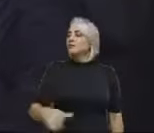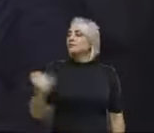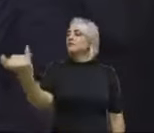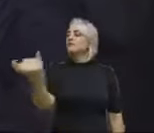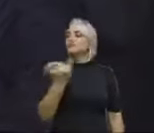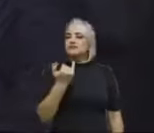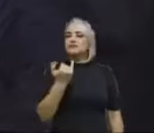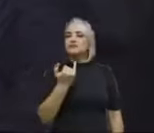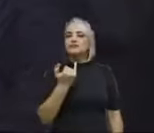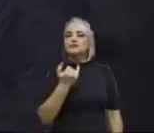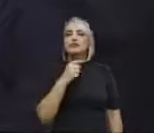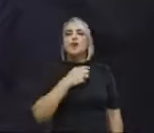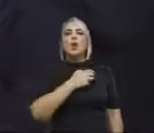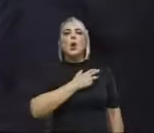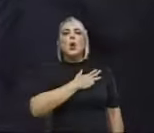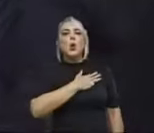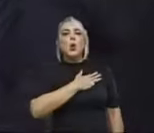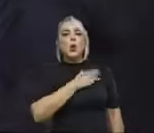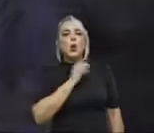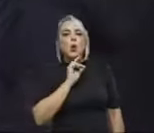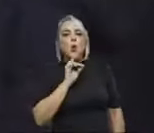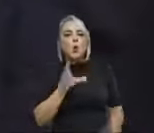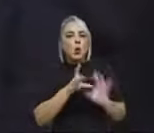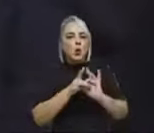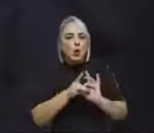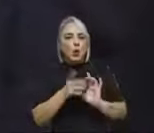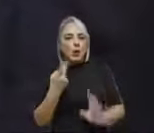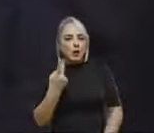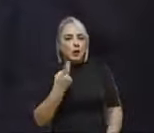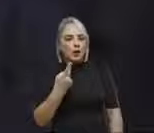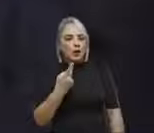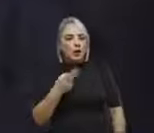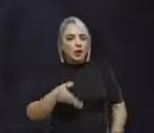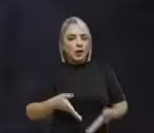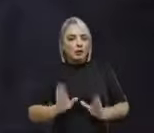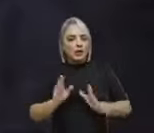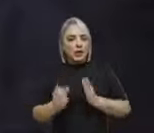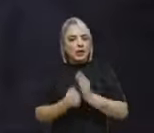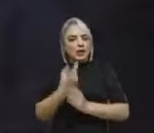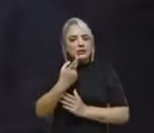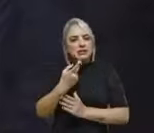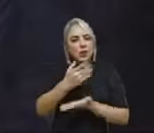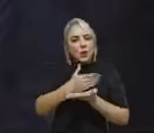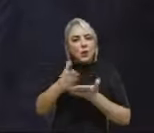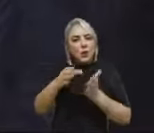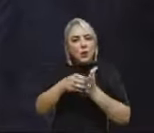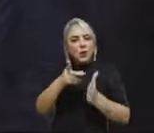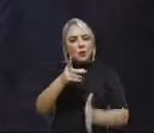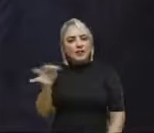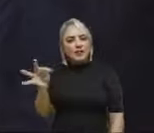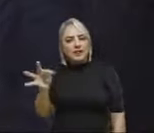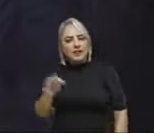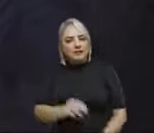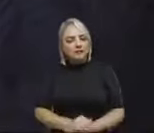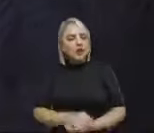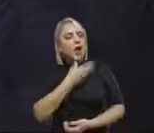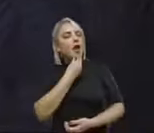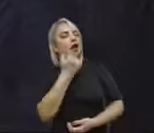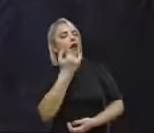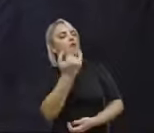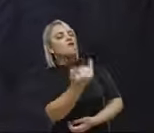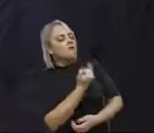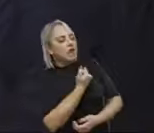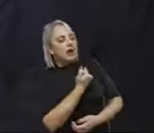está muito ligado a mim e a você no nascimento do PT. Você pode imaginar. Ele diz: Almino, eu